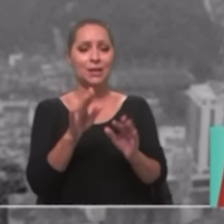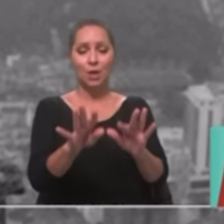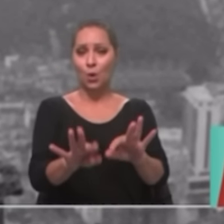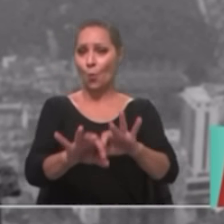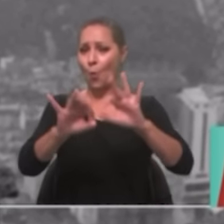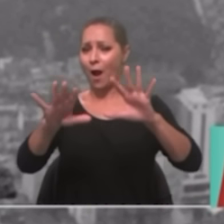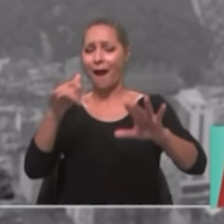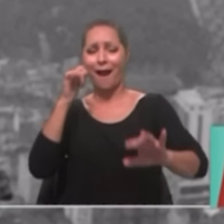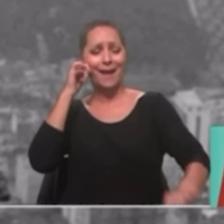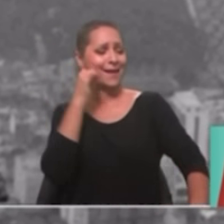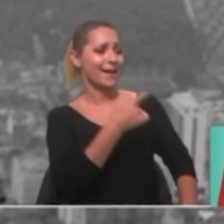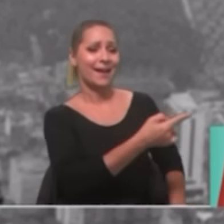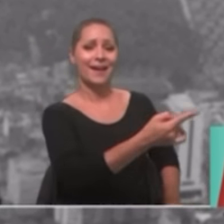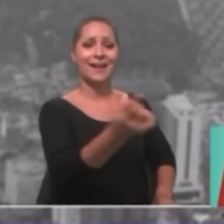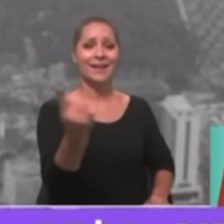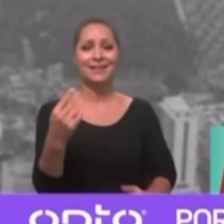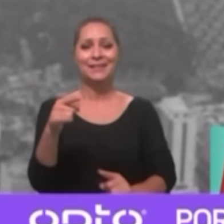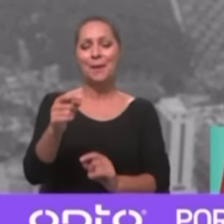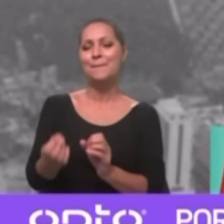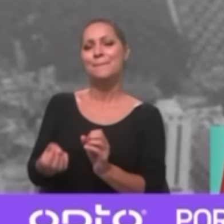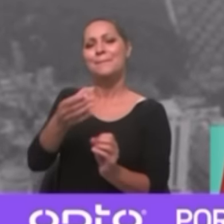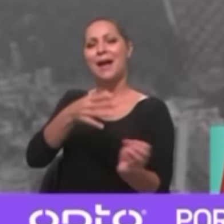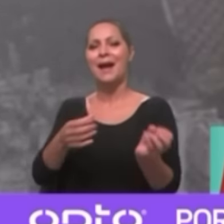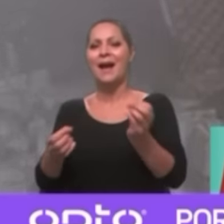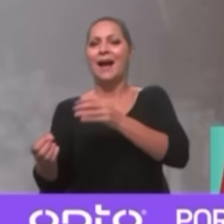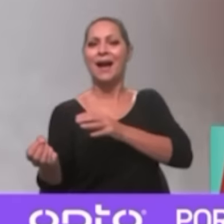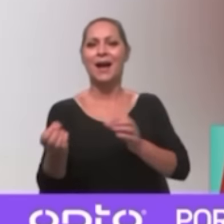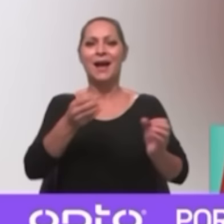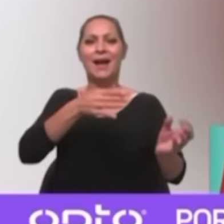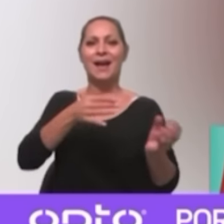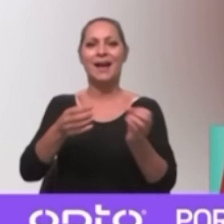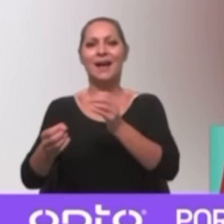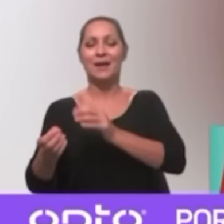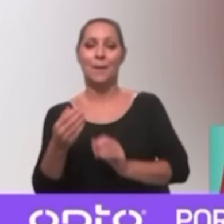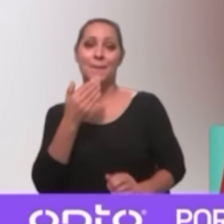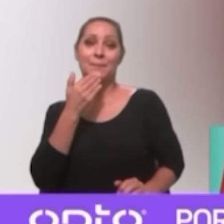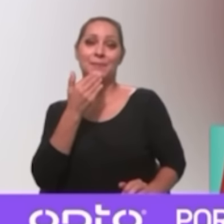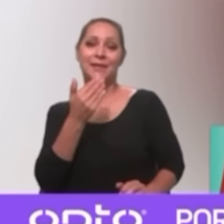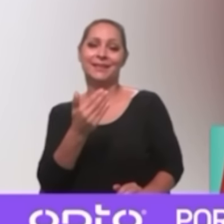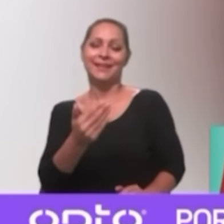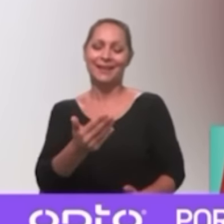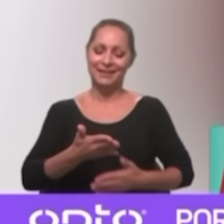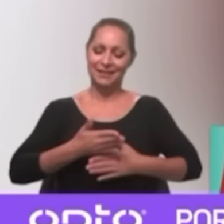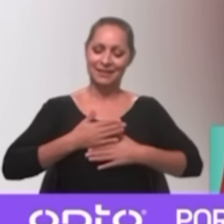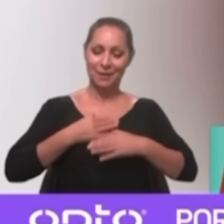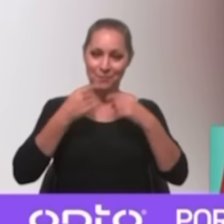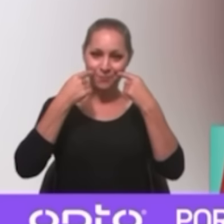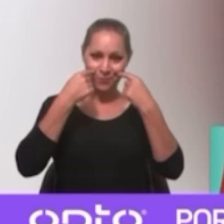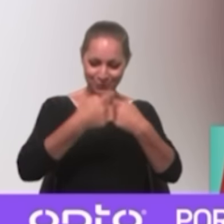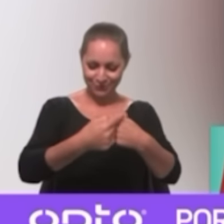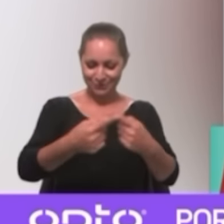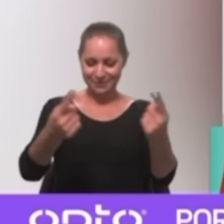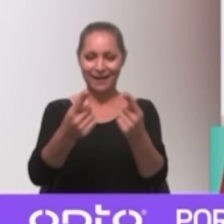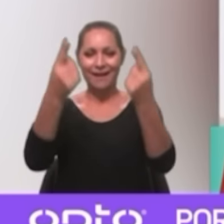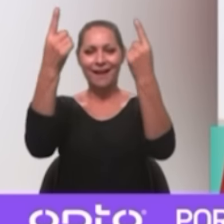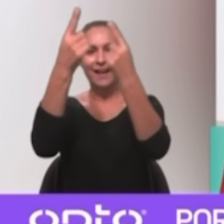faz igual. Marco, obrigado por mostrares estas